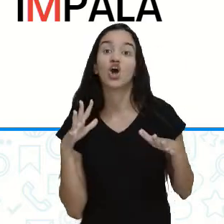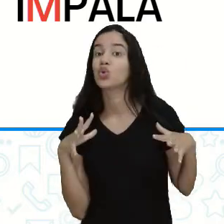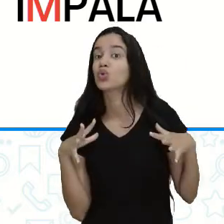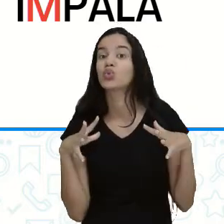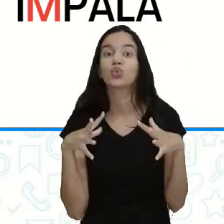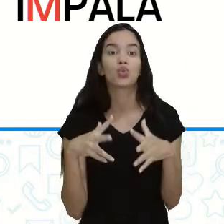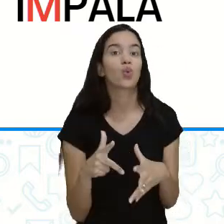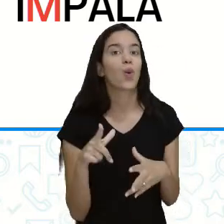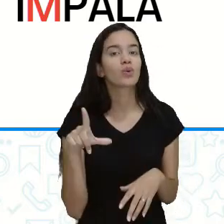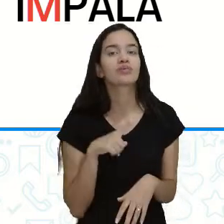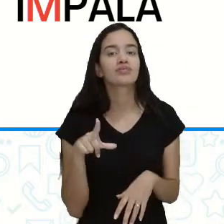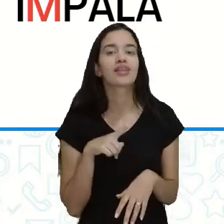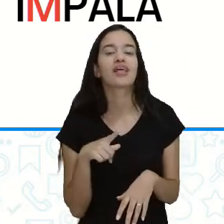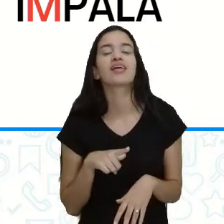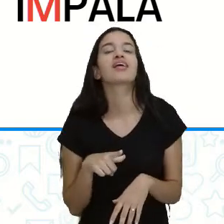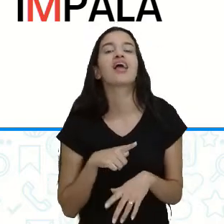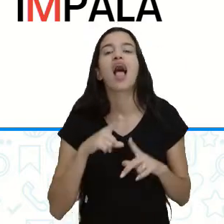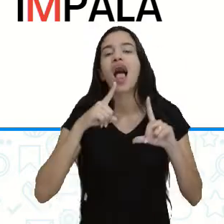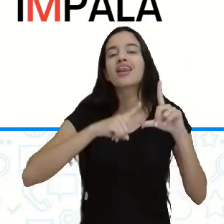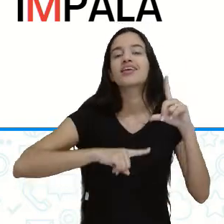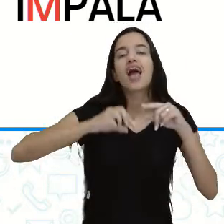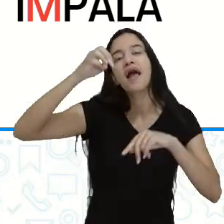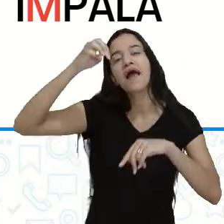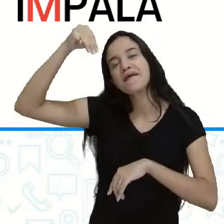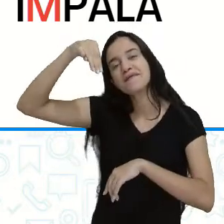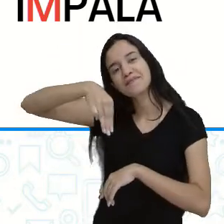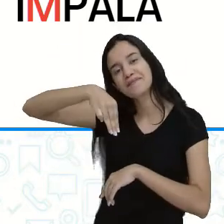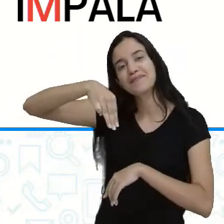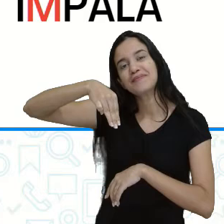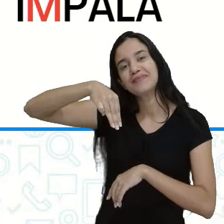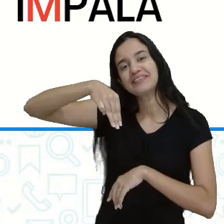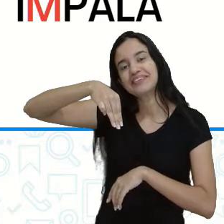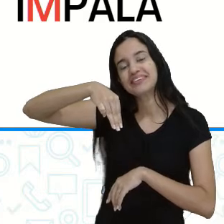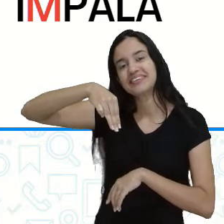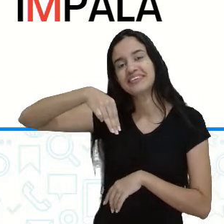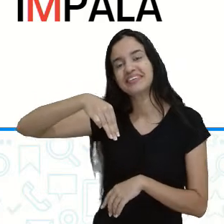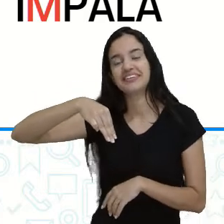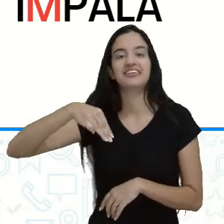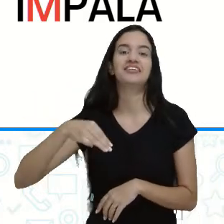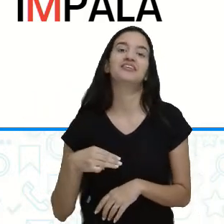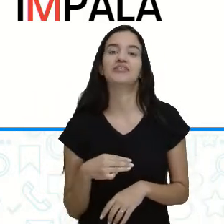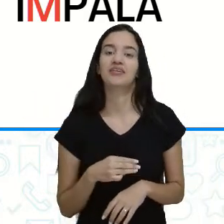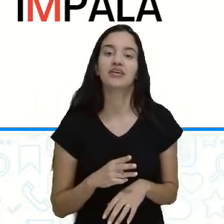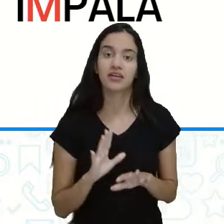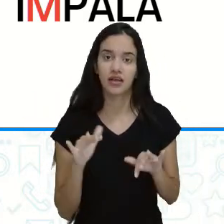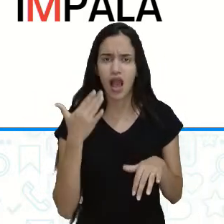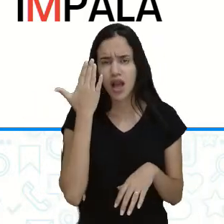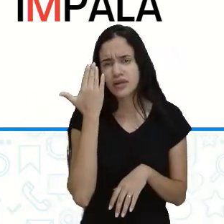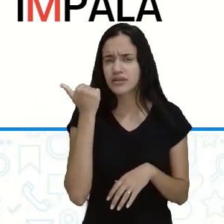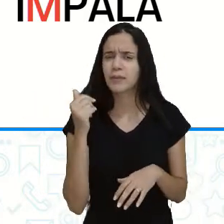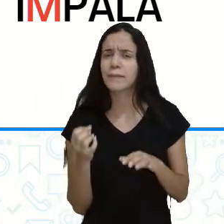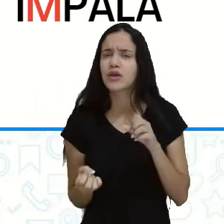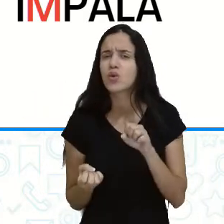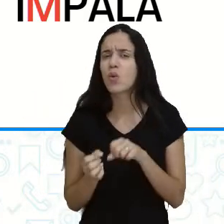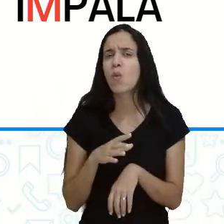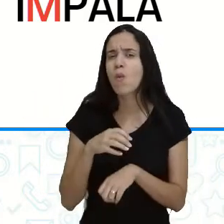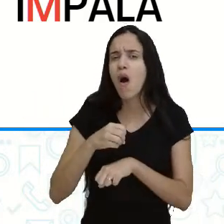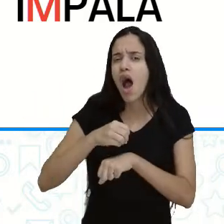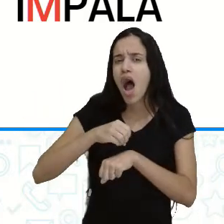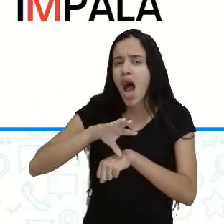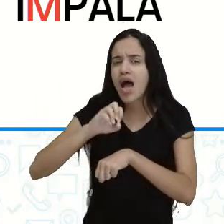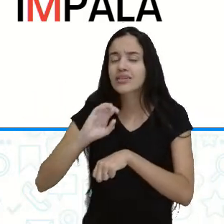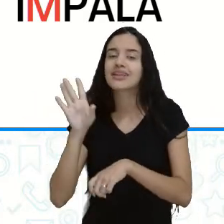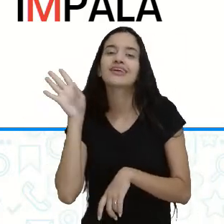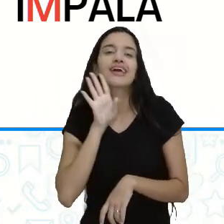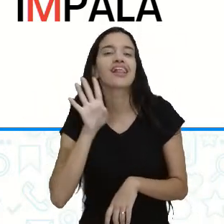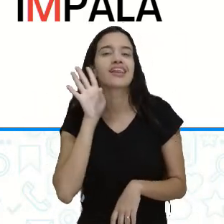Todos eles têm a letrinha M em comum, gente. E sabe uma dica muito legal